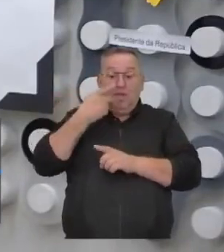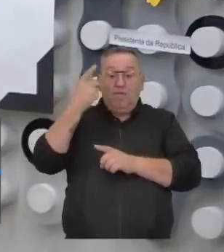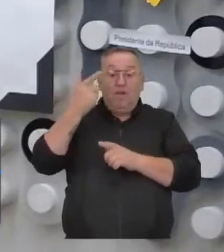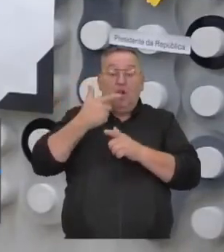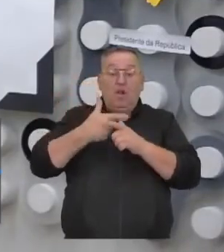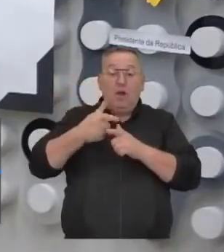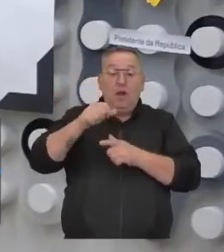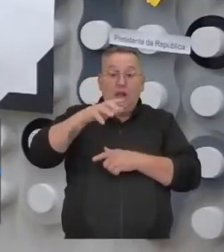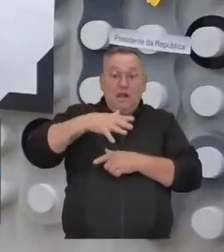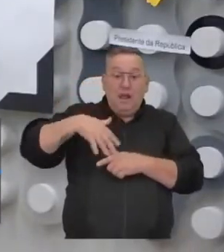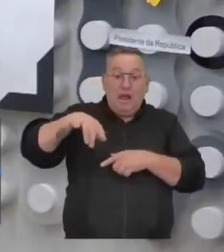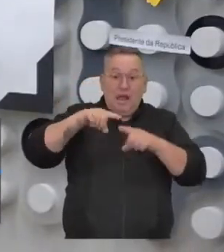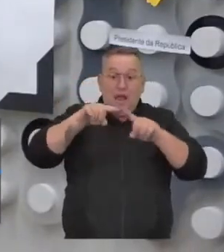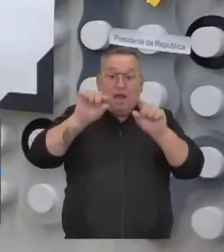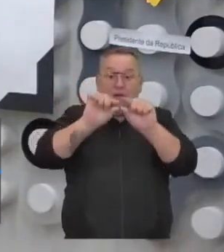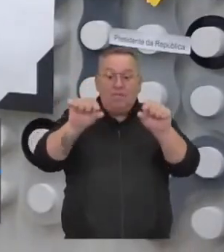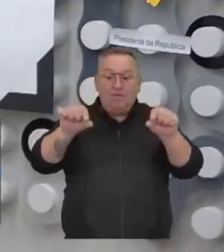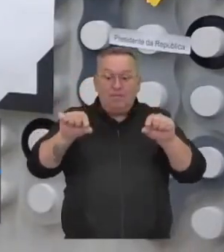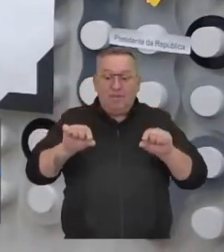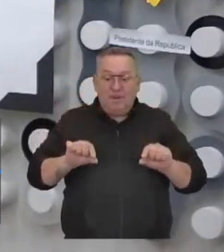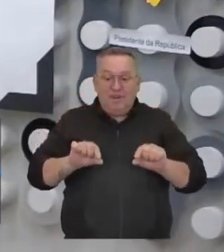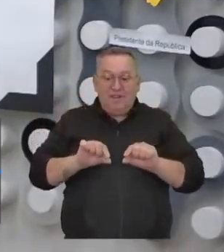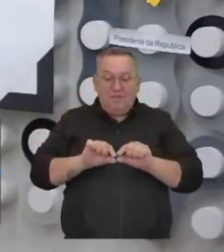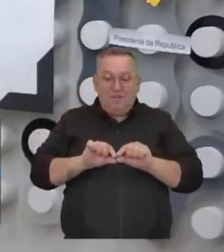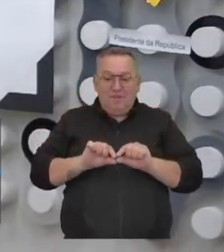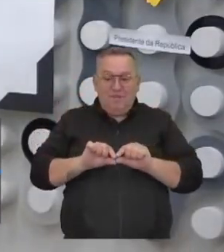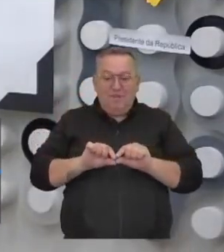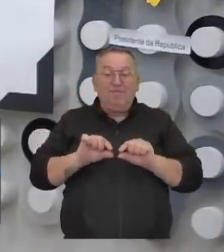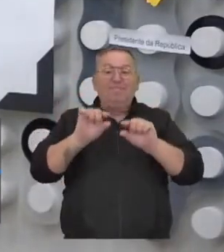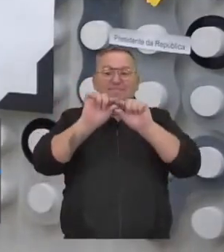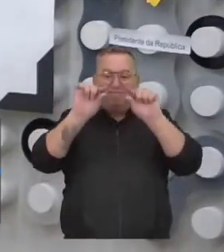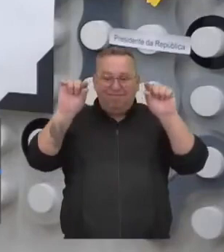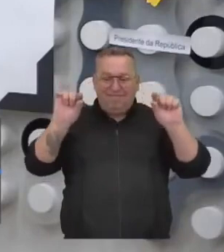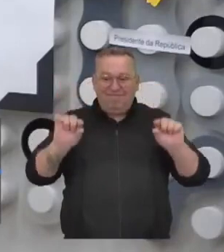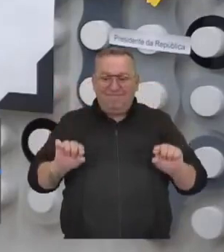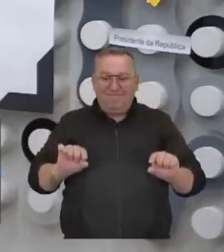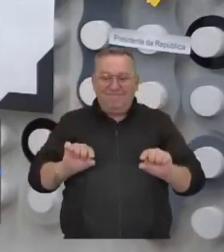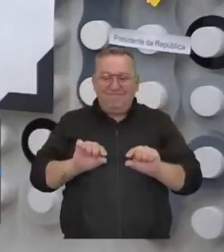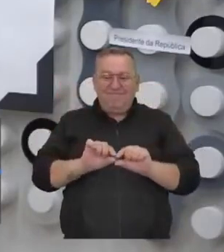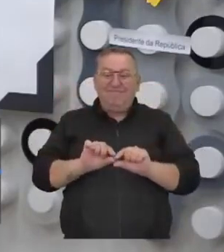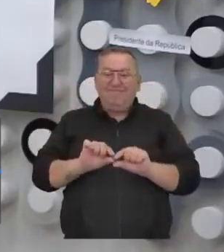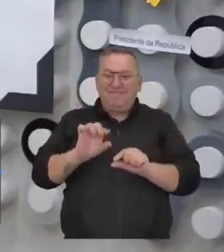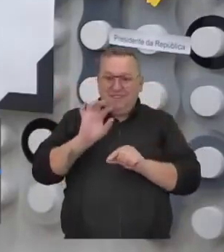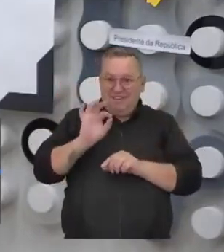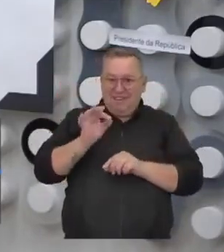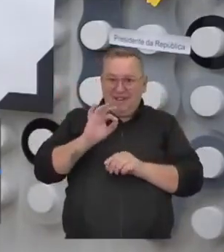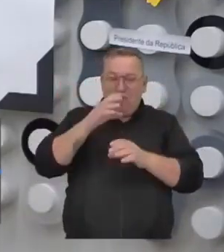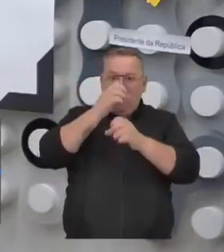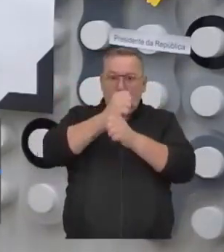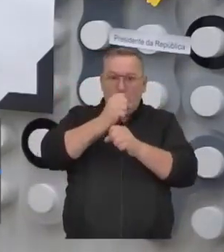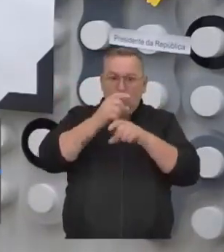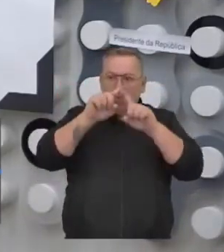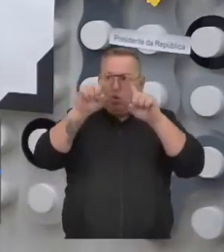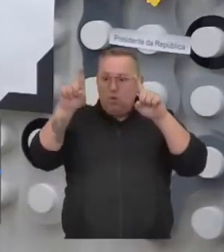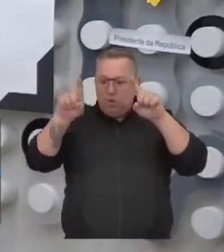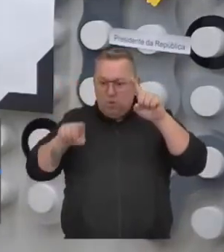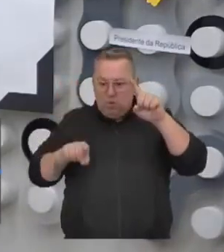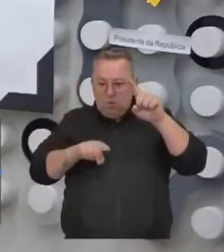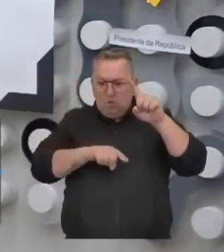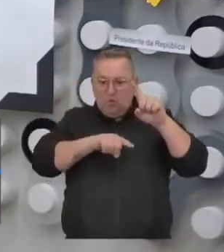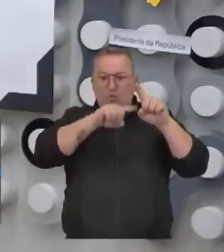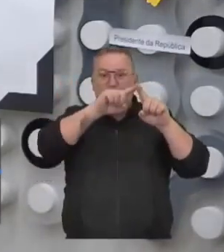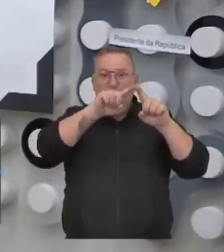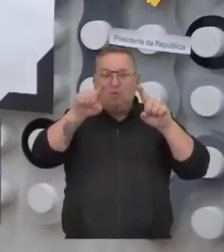sobre área e perímetro, né? Perímetro era a medida de comprimento, né? Ou seja, a soma dos lados de um polígono a gente dava